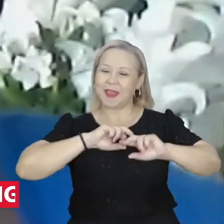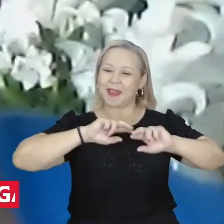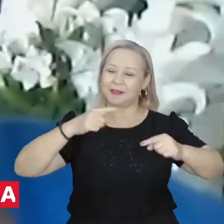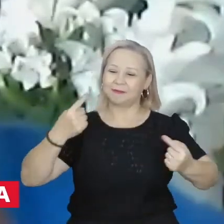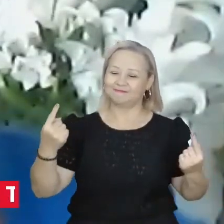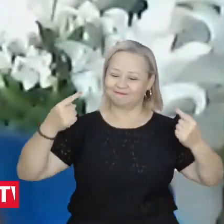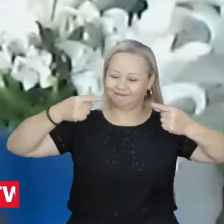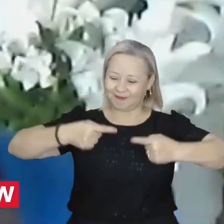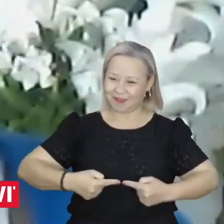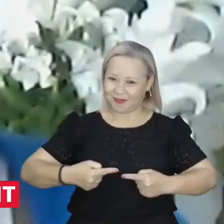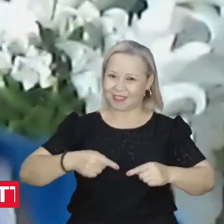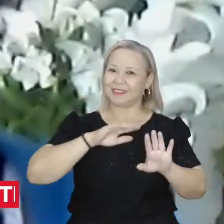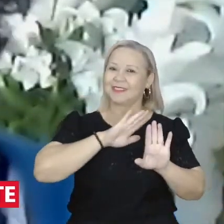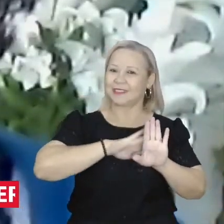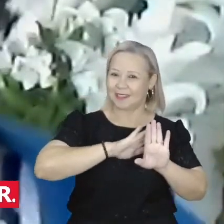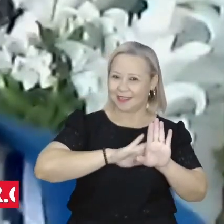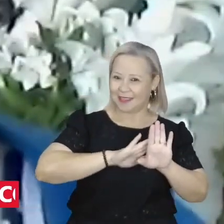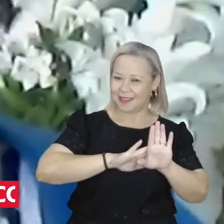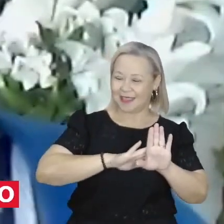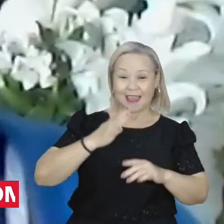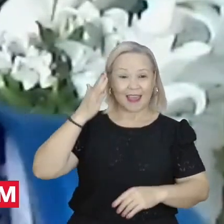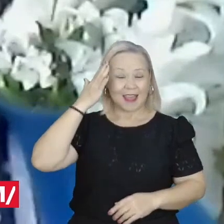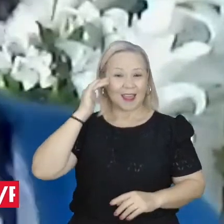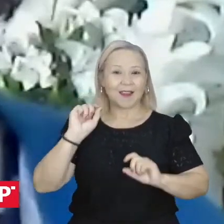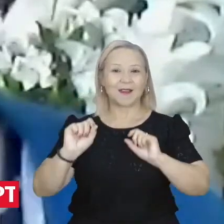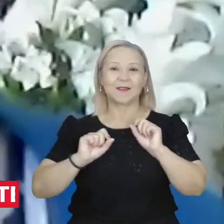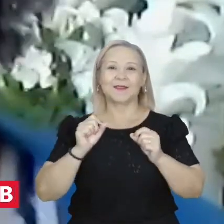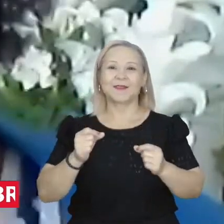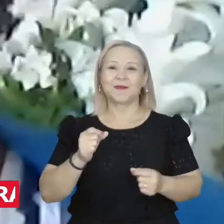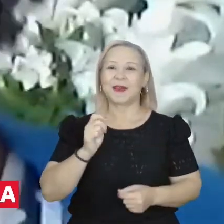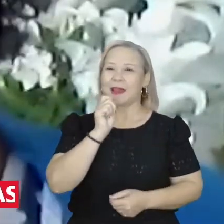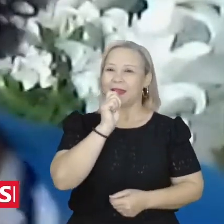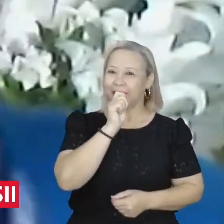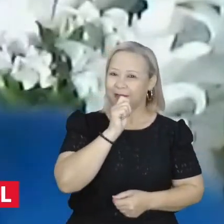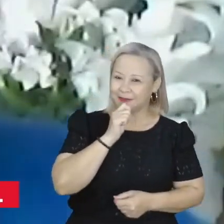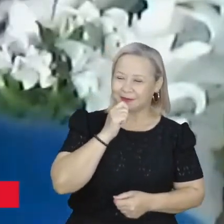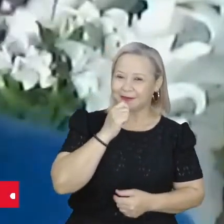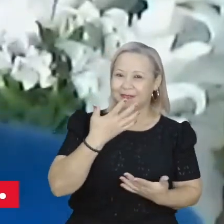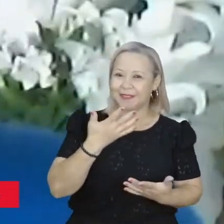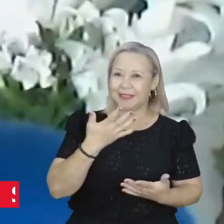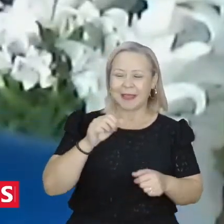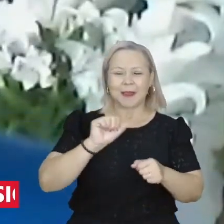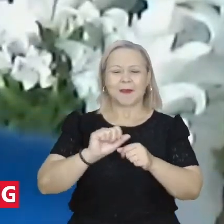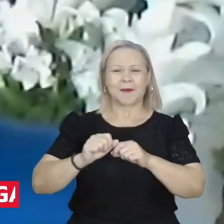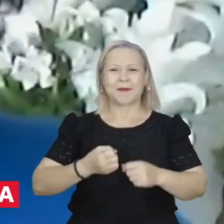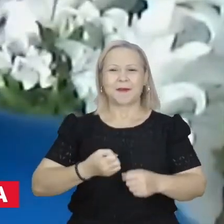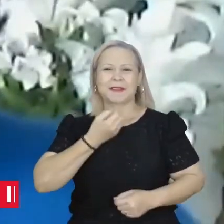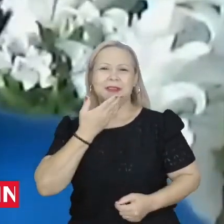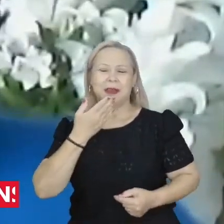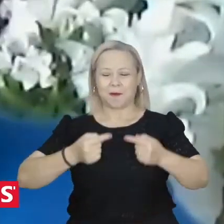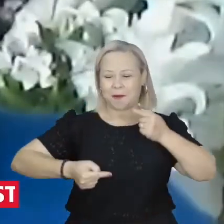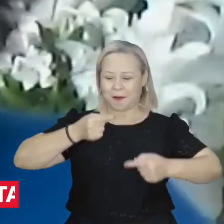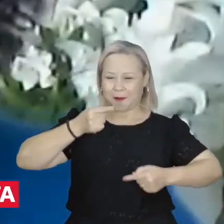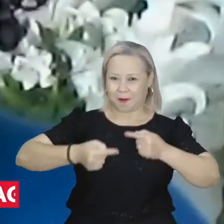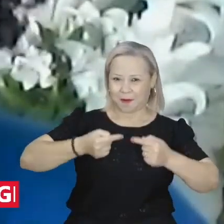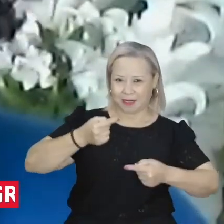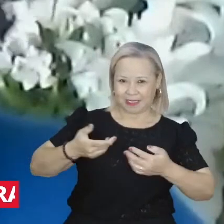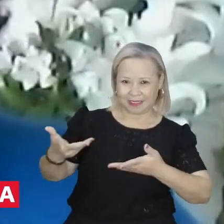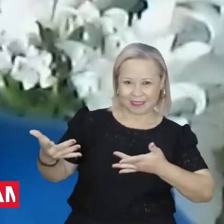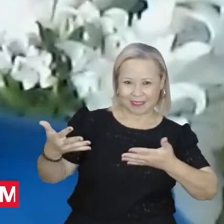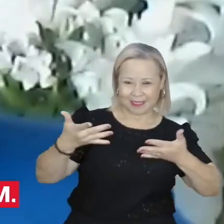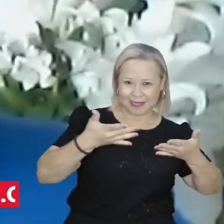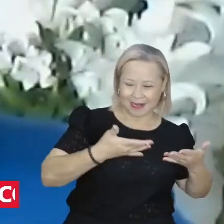de mulheres negras ocuparem os espaços de poder e falou também da sua campanha para a reeleição à Câmara dos Deputados,